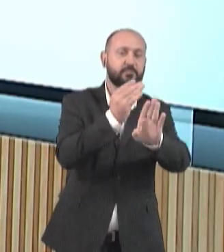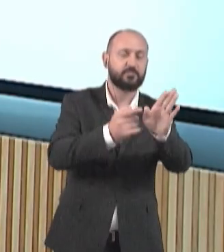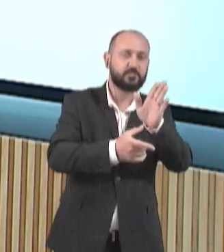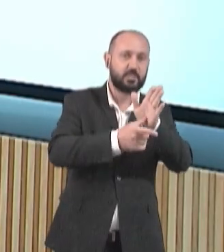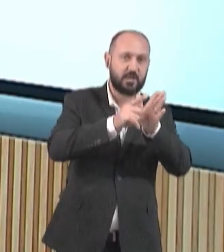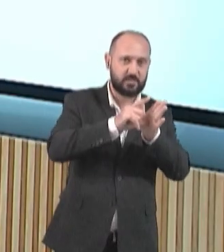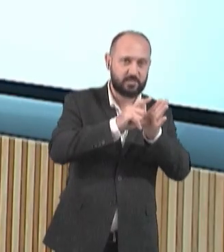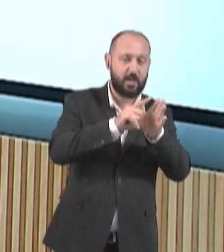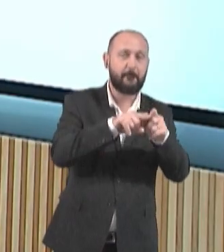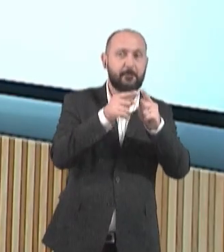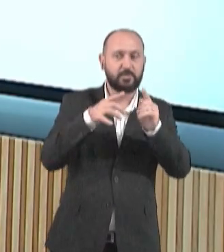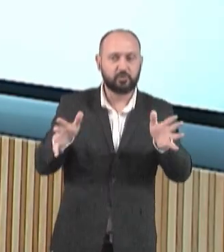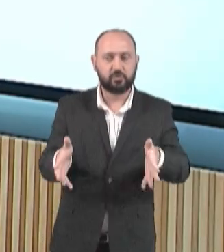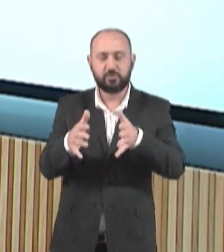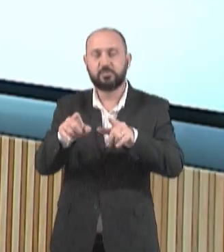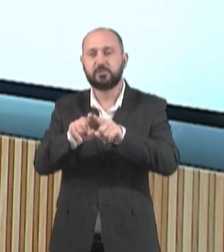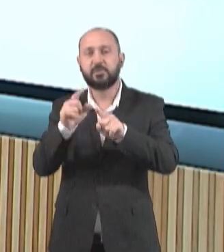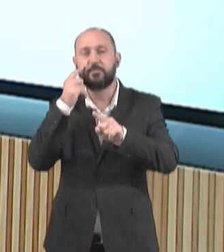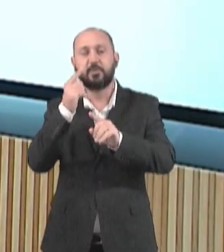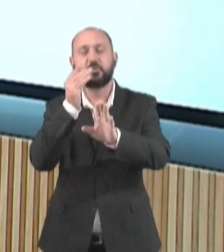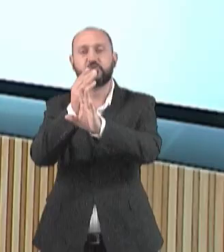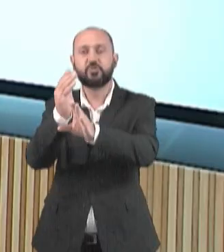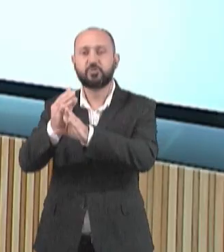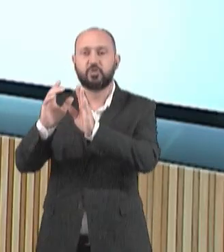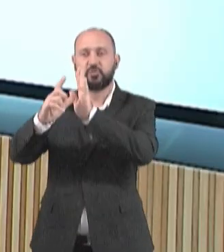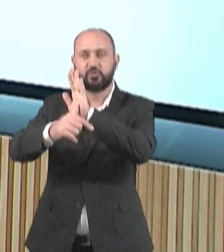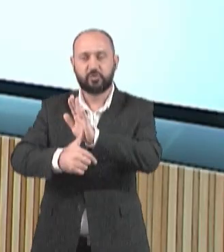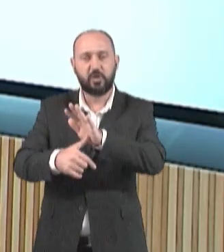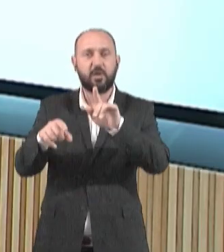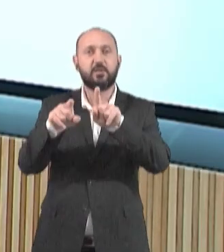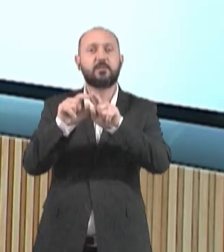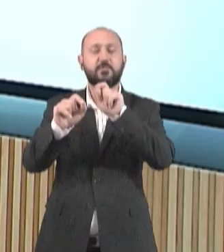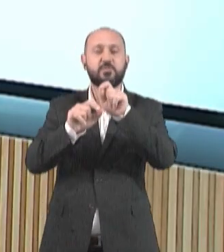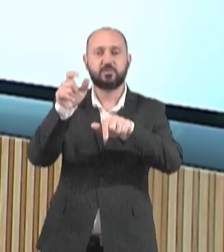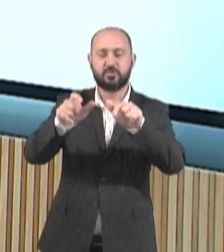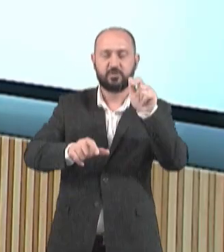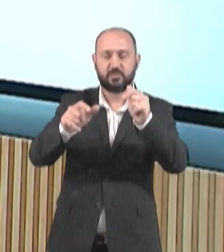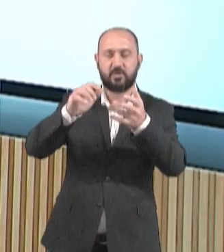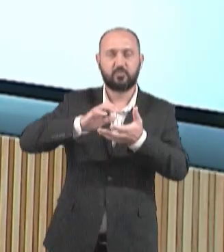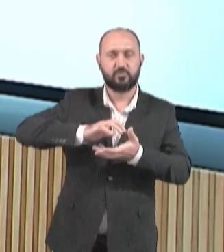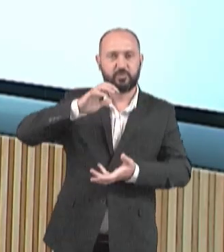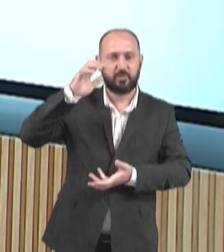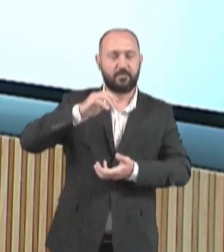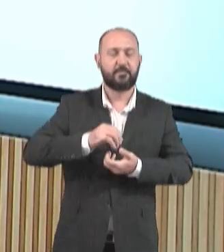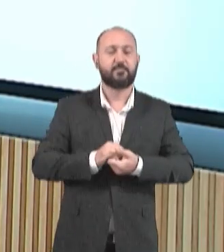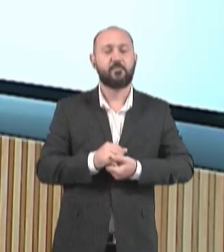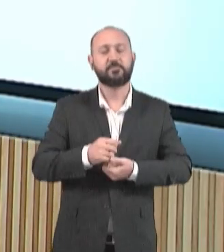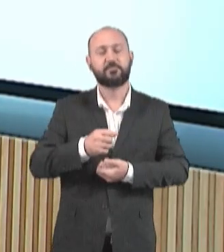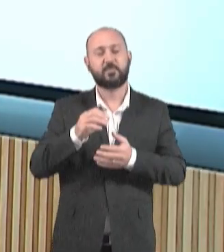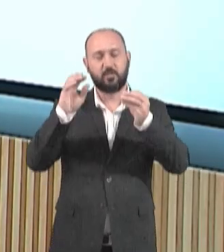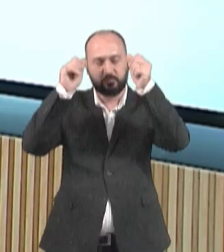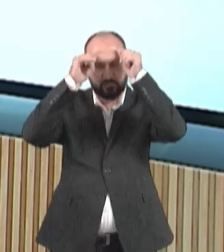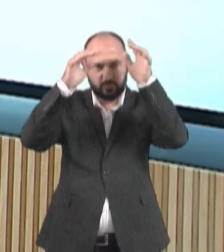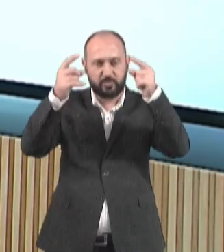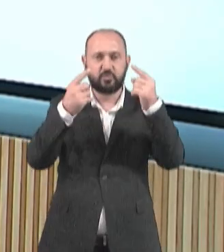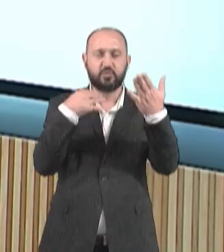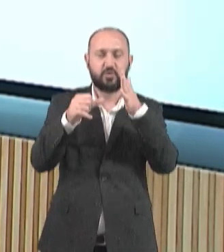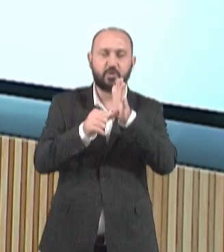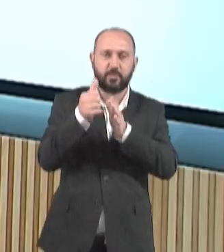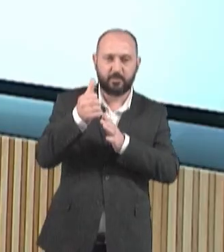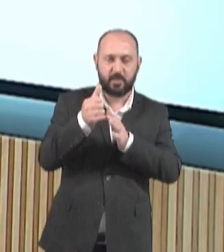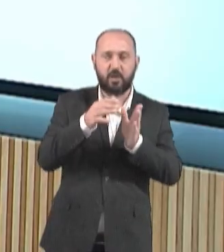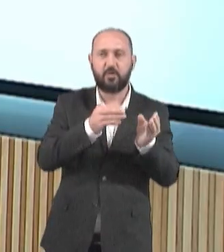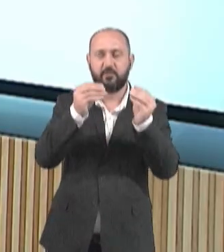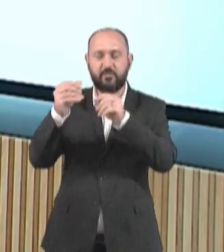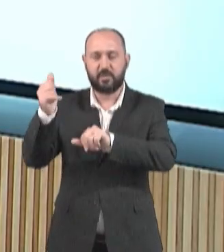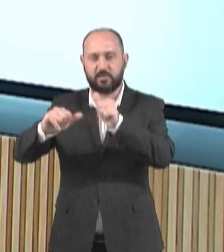precoce, que ele também se movimente no sentido de identificar casos mais tardios de pessoas com transtorno do espectro autista. Matéria aprovada em primeira discussão,